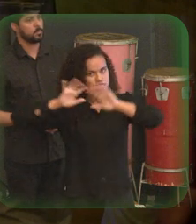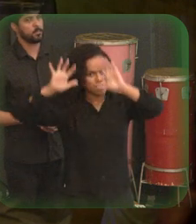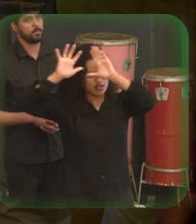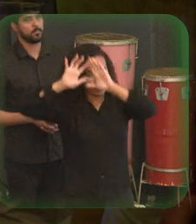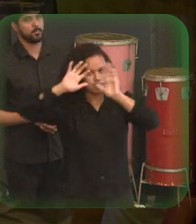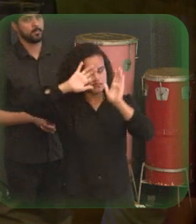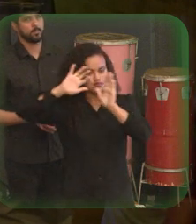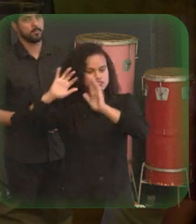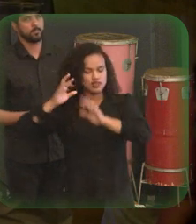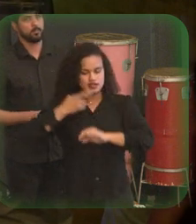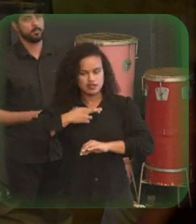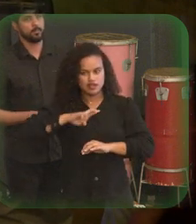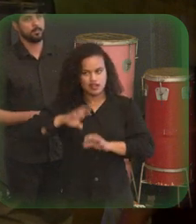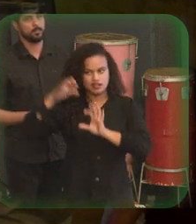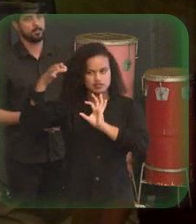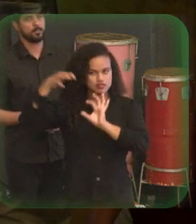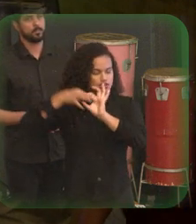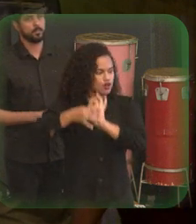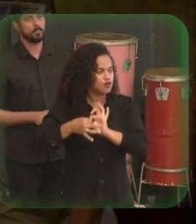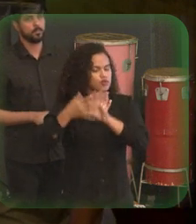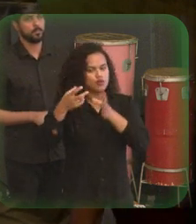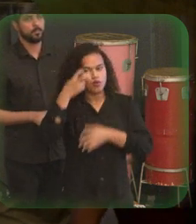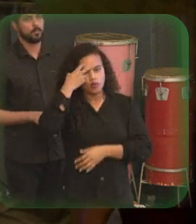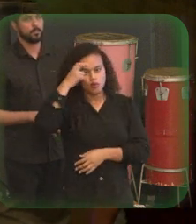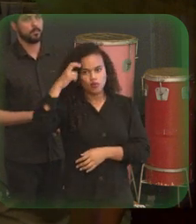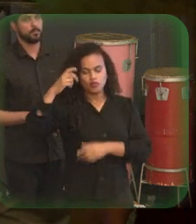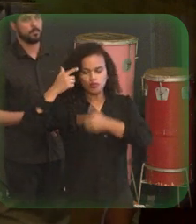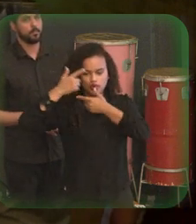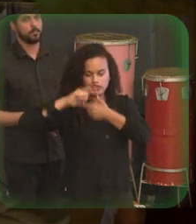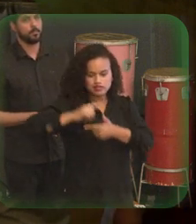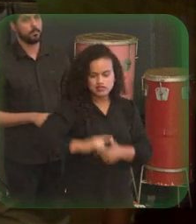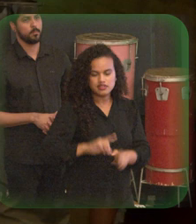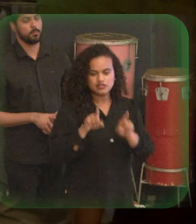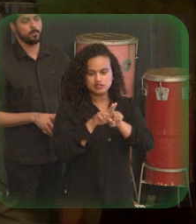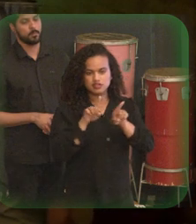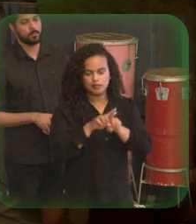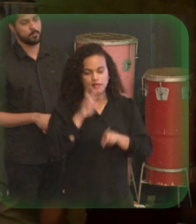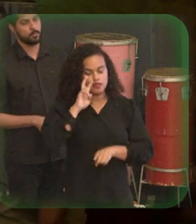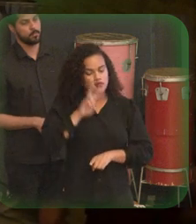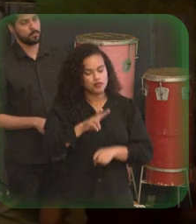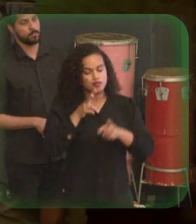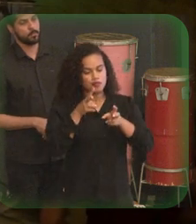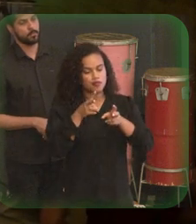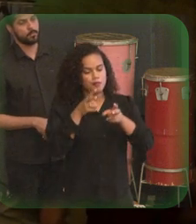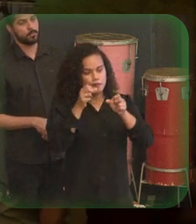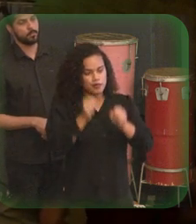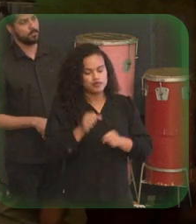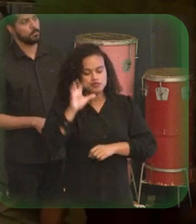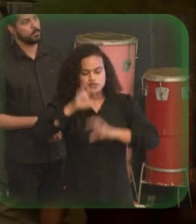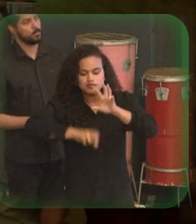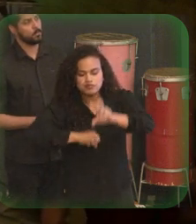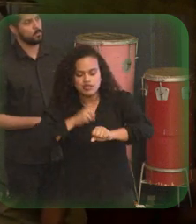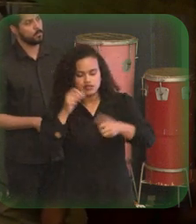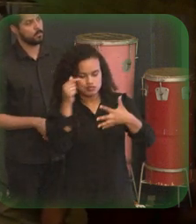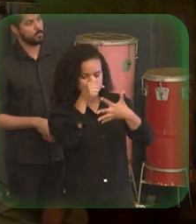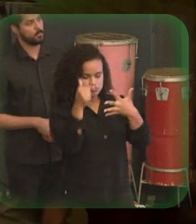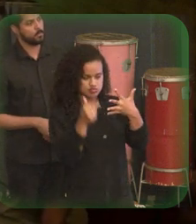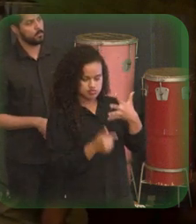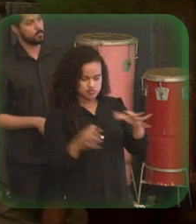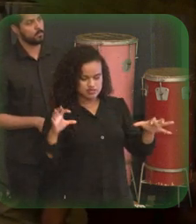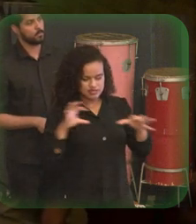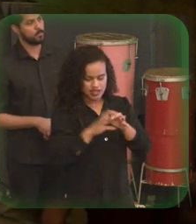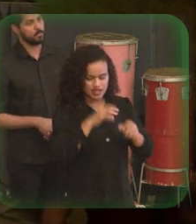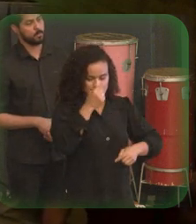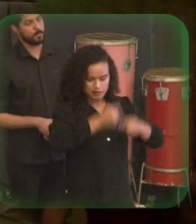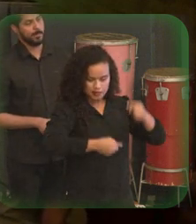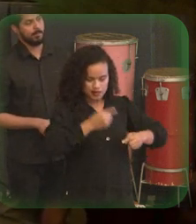das religiões, ou das culturas ou tradições, nós podemos pegar todos os eixos que se referem às políticas de direitos humanos de uma maneira geral.